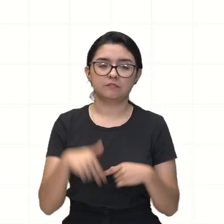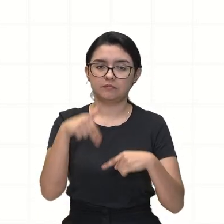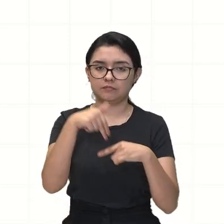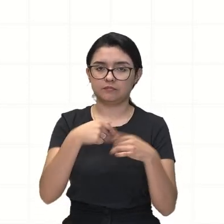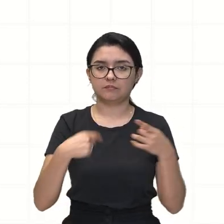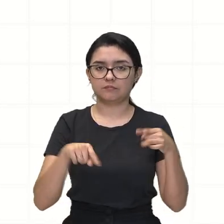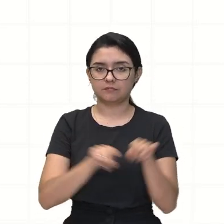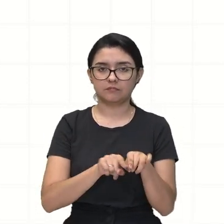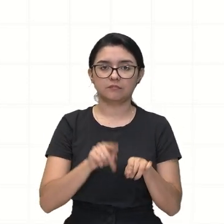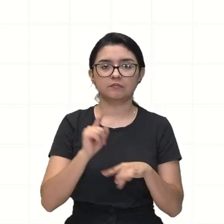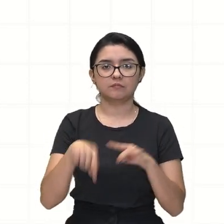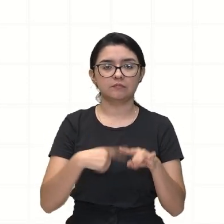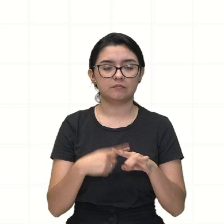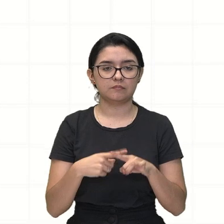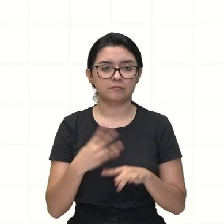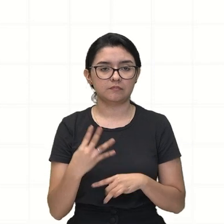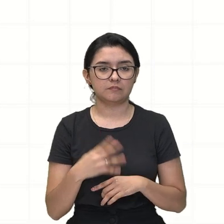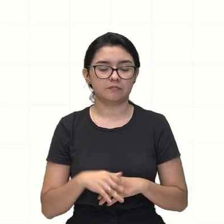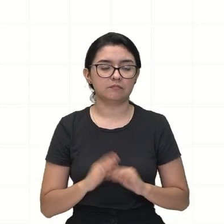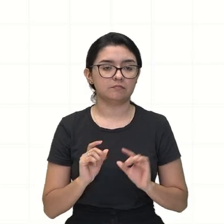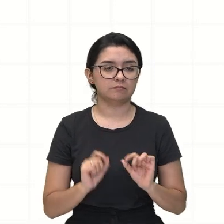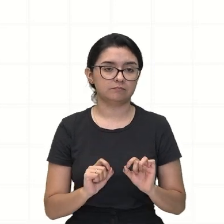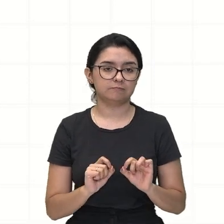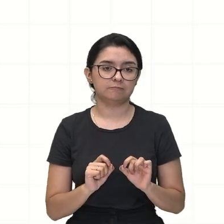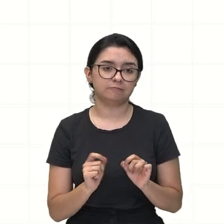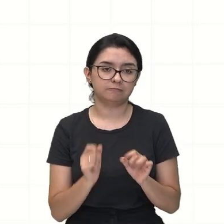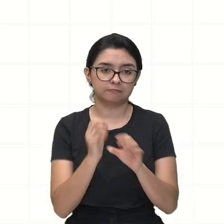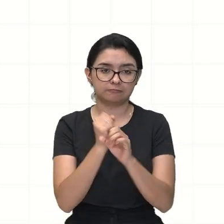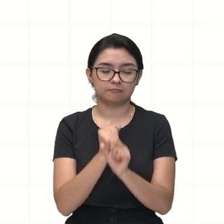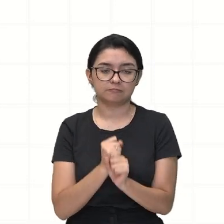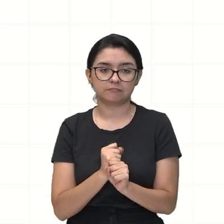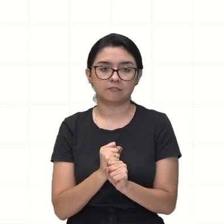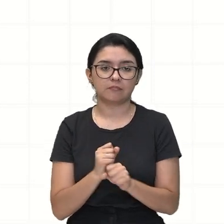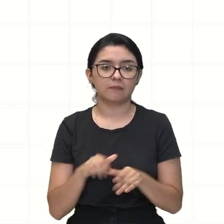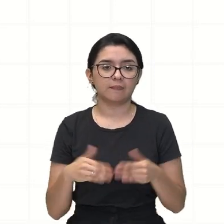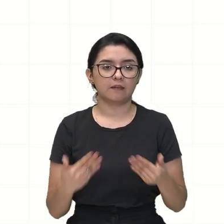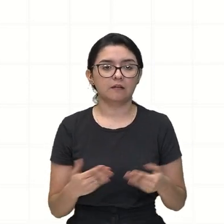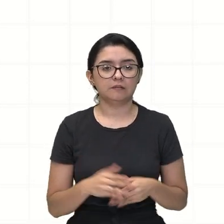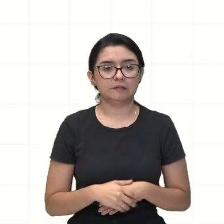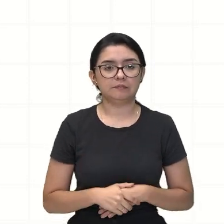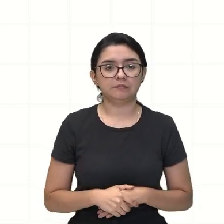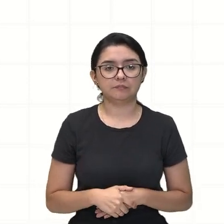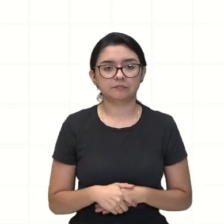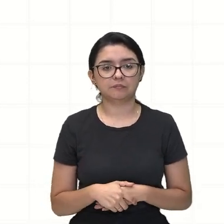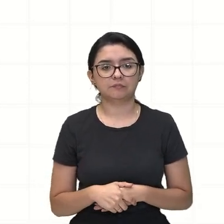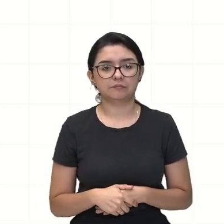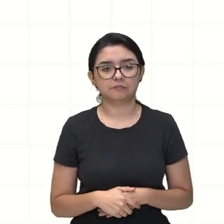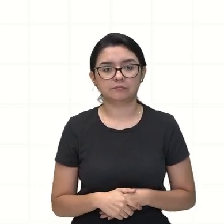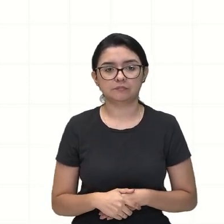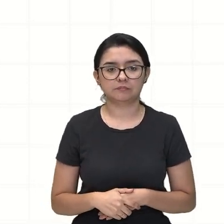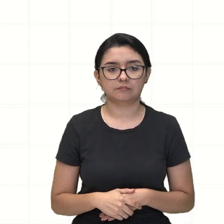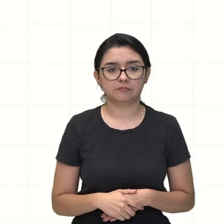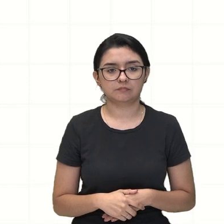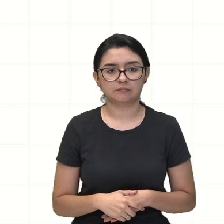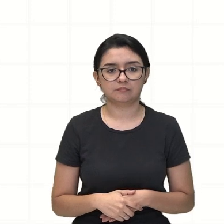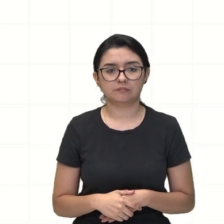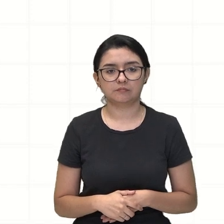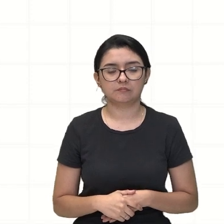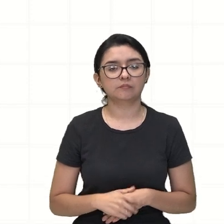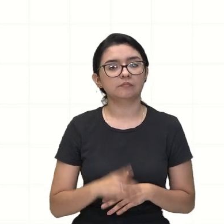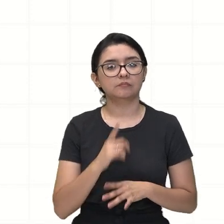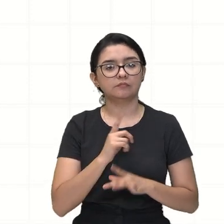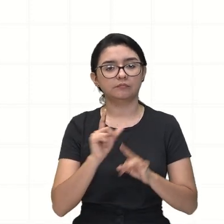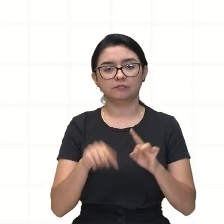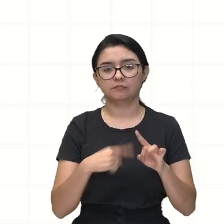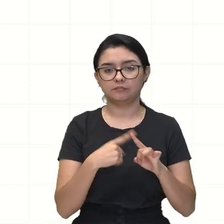ser multiplicado por 4. Foi o que aconteceu. Aí nós pegamos os 5/4 e multiplicamos numerador e denominador